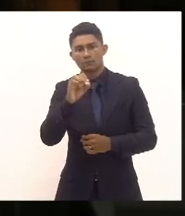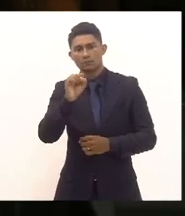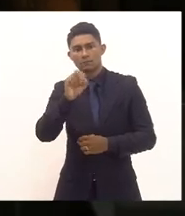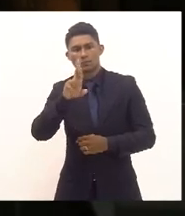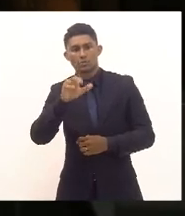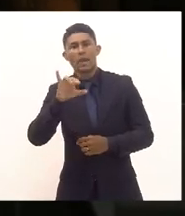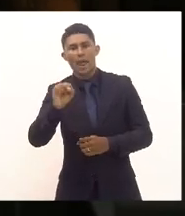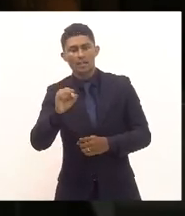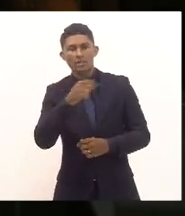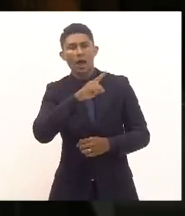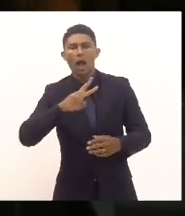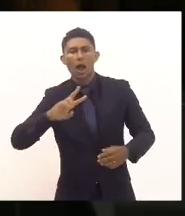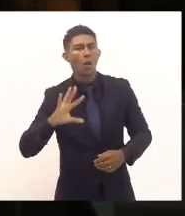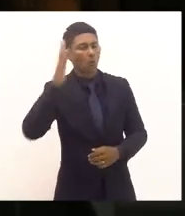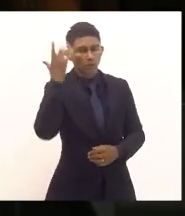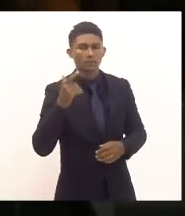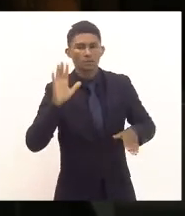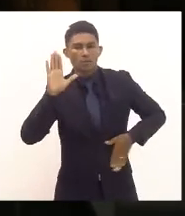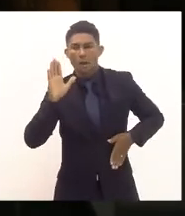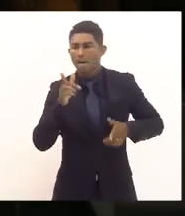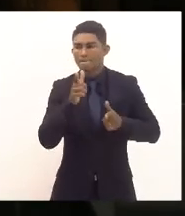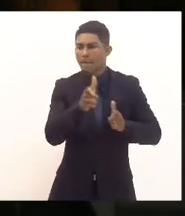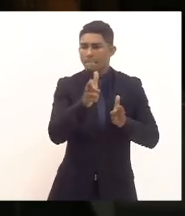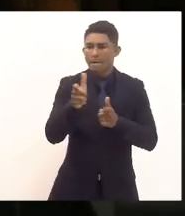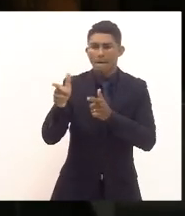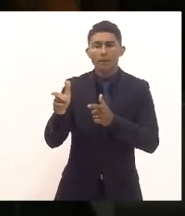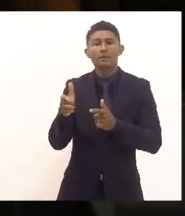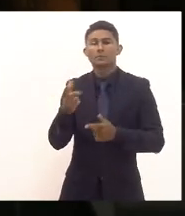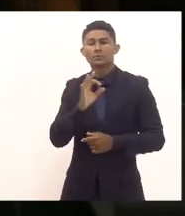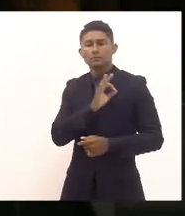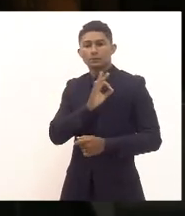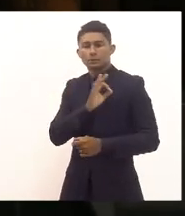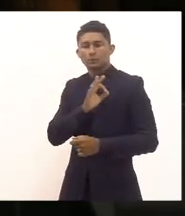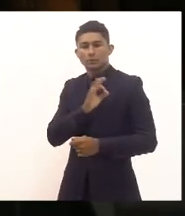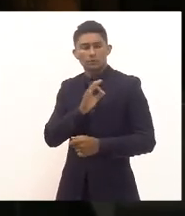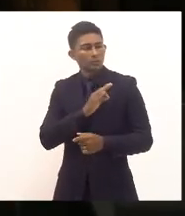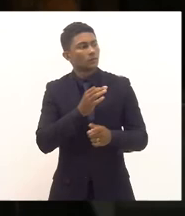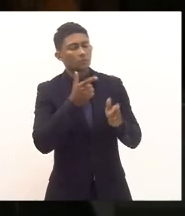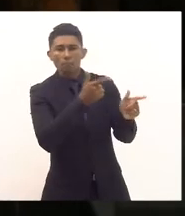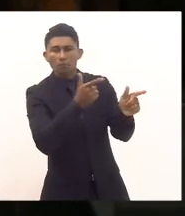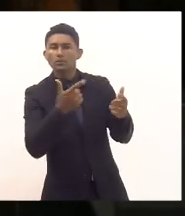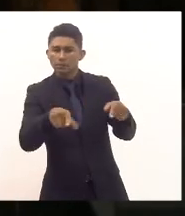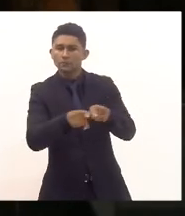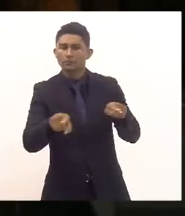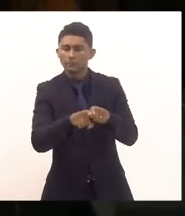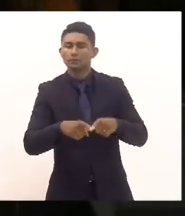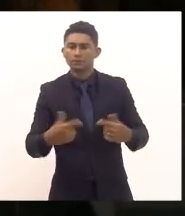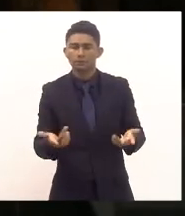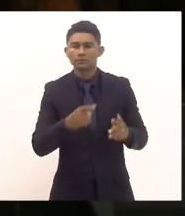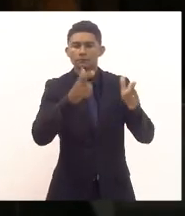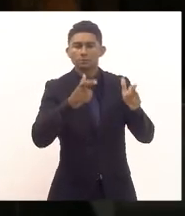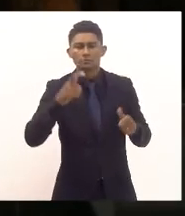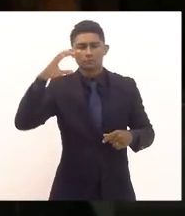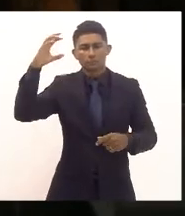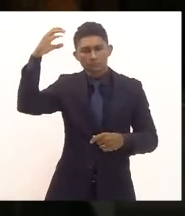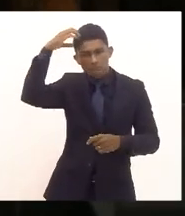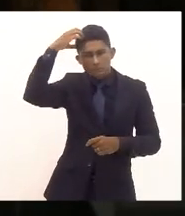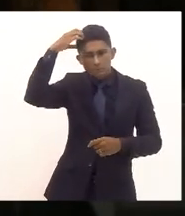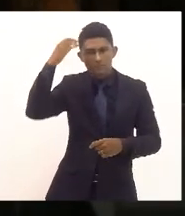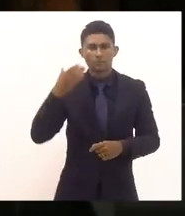que vai dar Esporte vai voltar não tem que dar bola em quem trabalha em cima dos policiais E é isso que eu